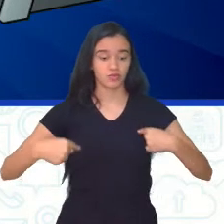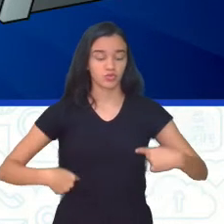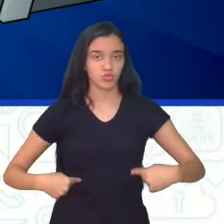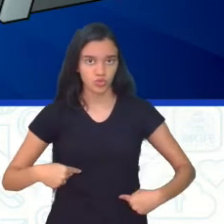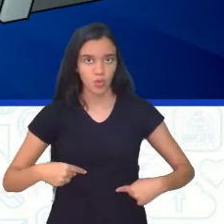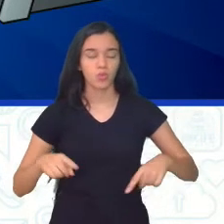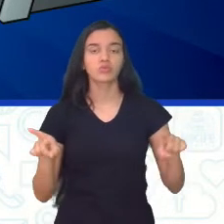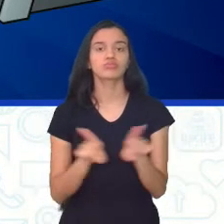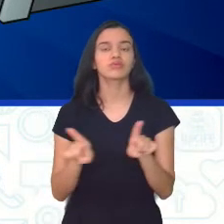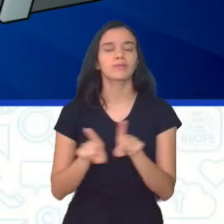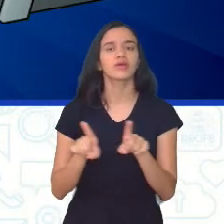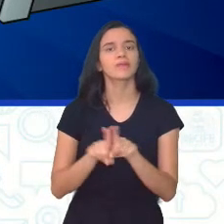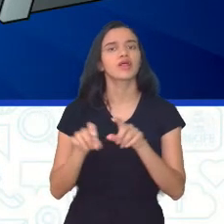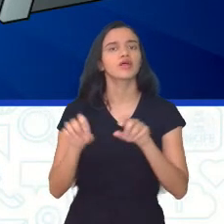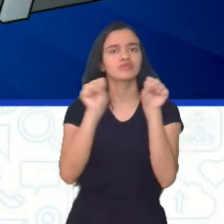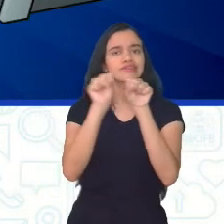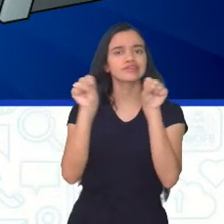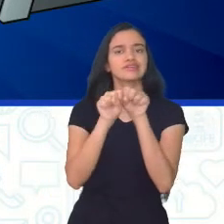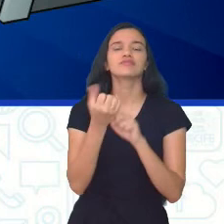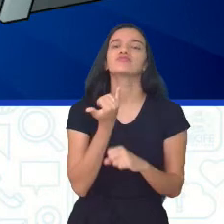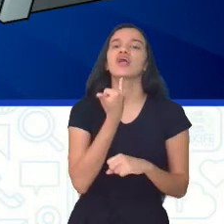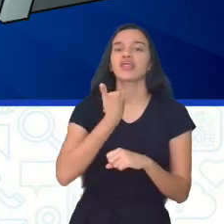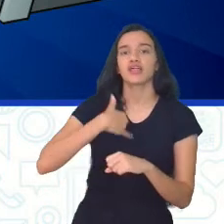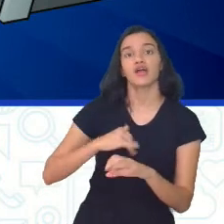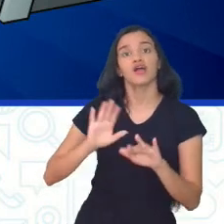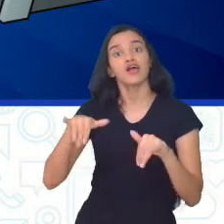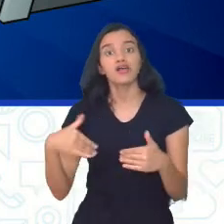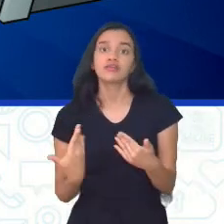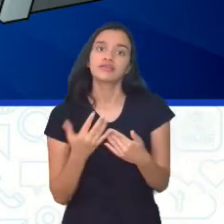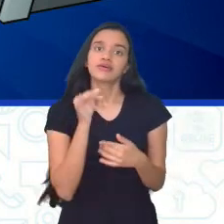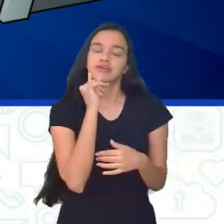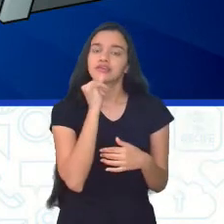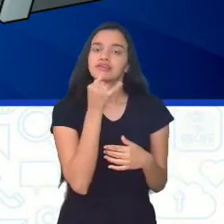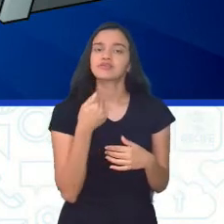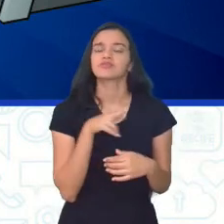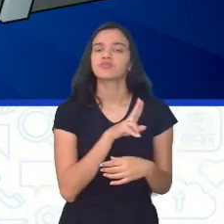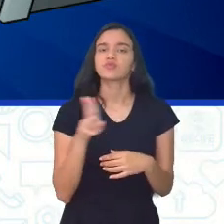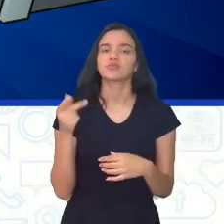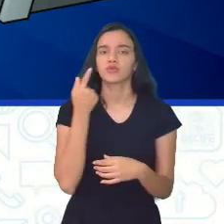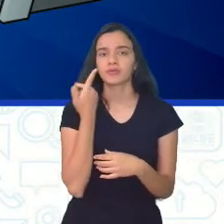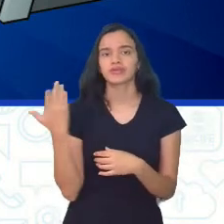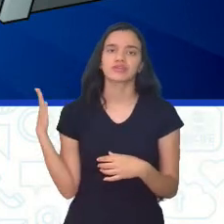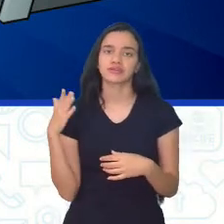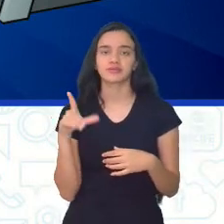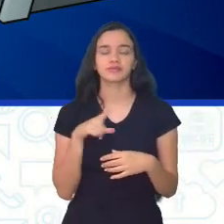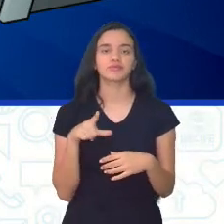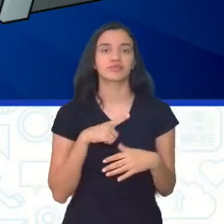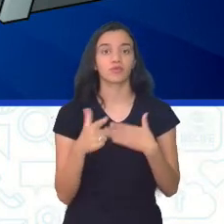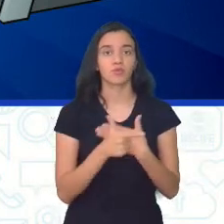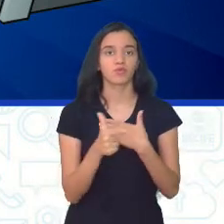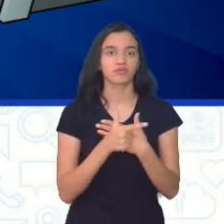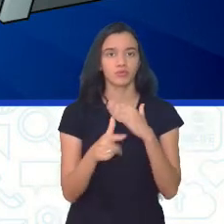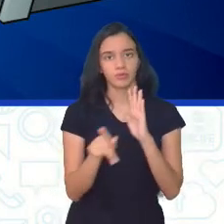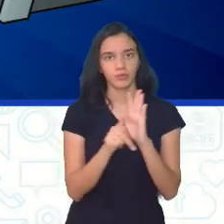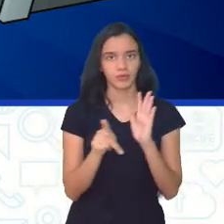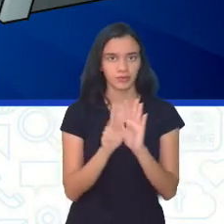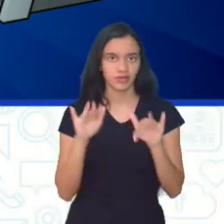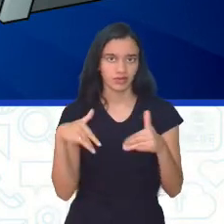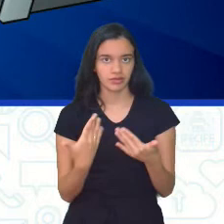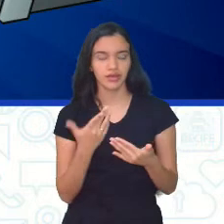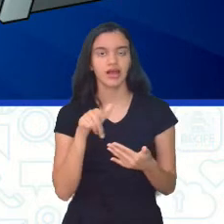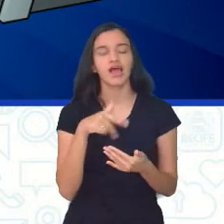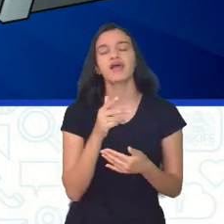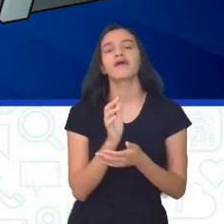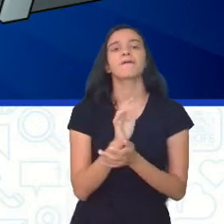sensitivos para o sistema nervoso central. Então, o nome que foi dado a ele tem tudo a ver com a função. Então,